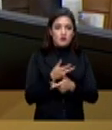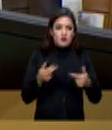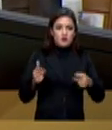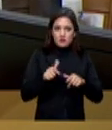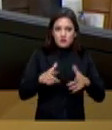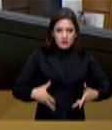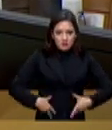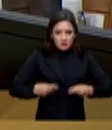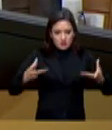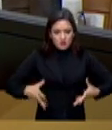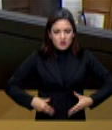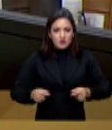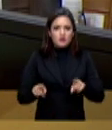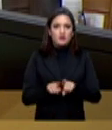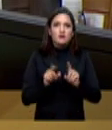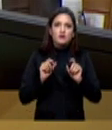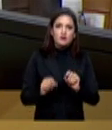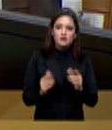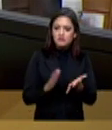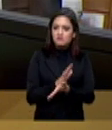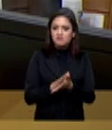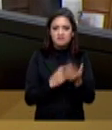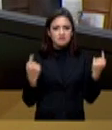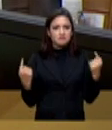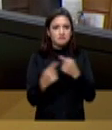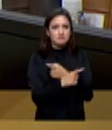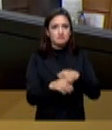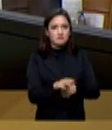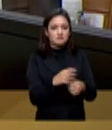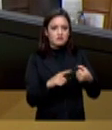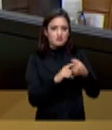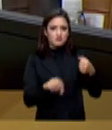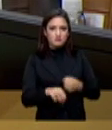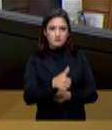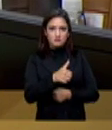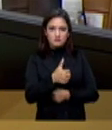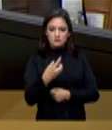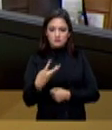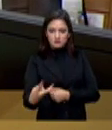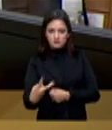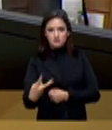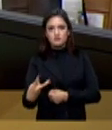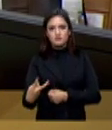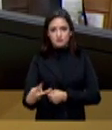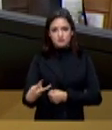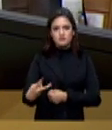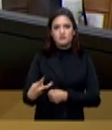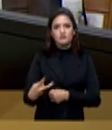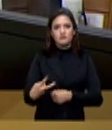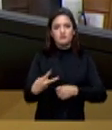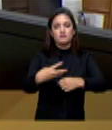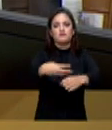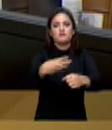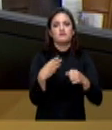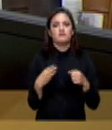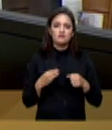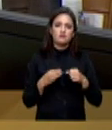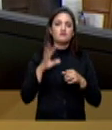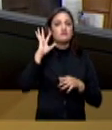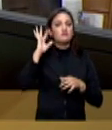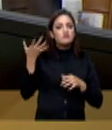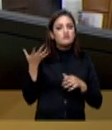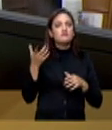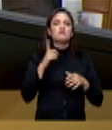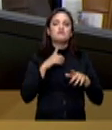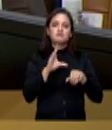indica existir contra idade ao artigo 113 do ato das disposições constitucionais transitórias e